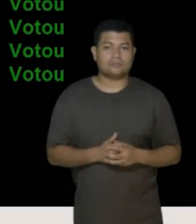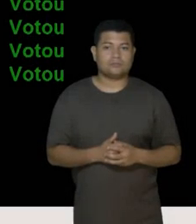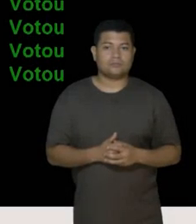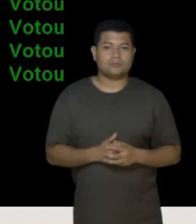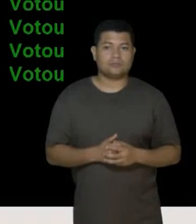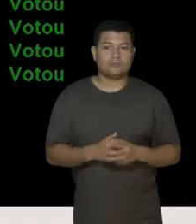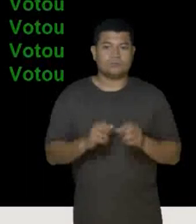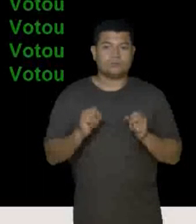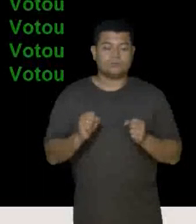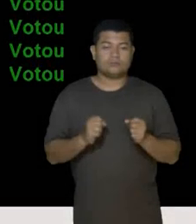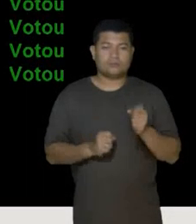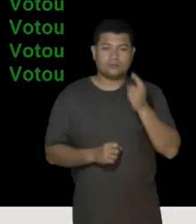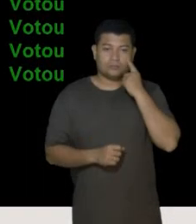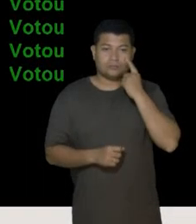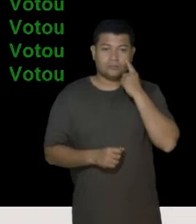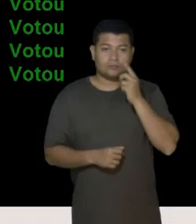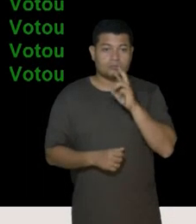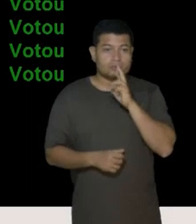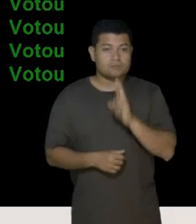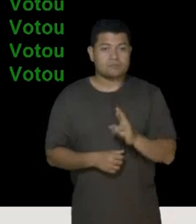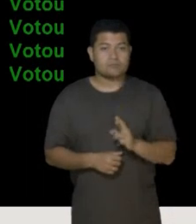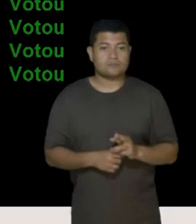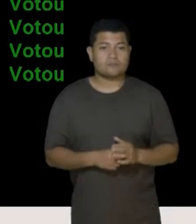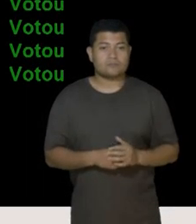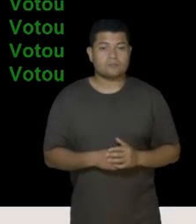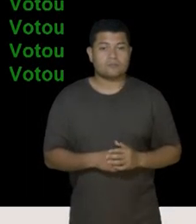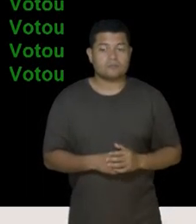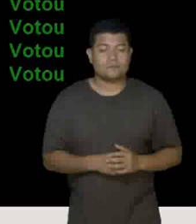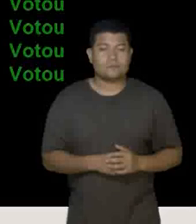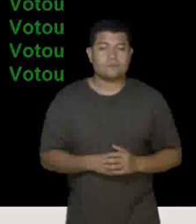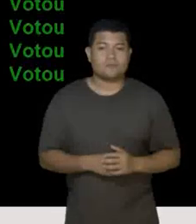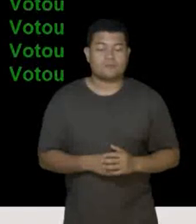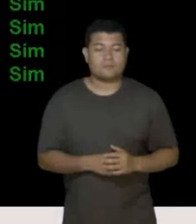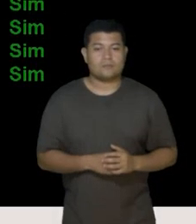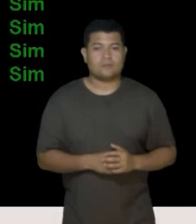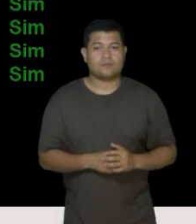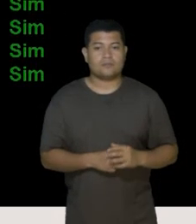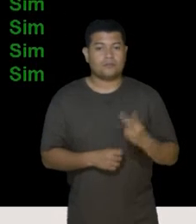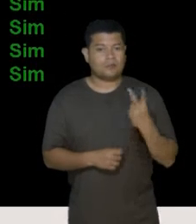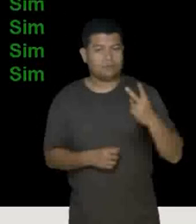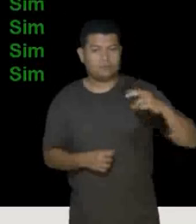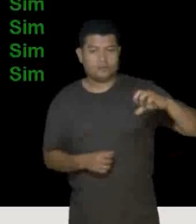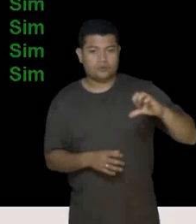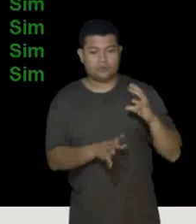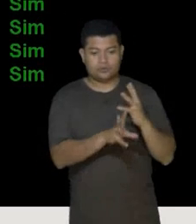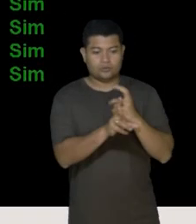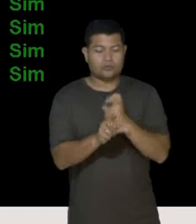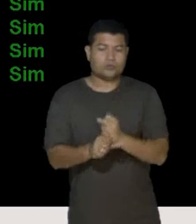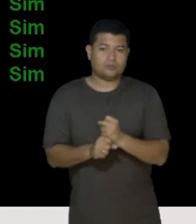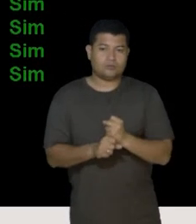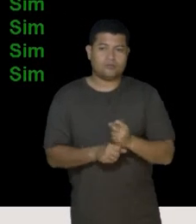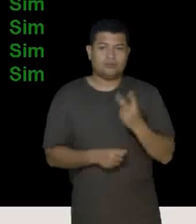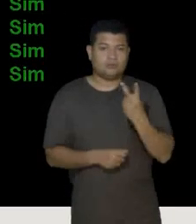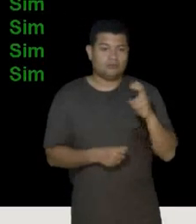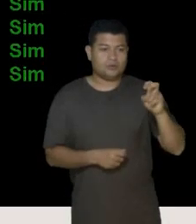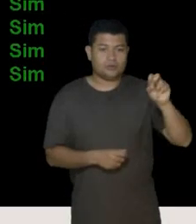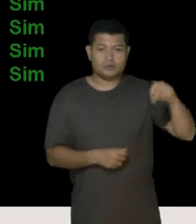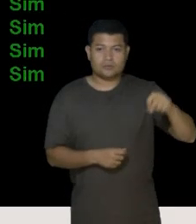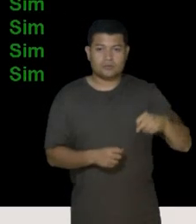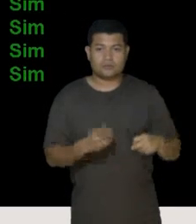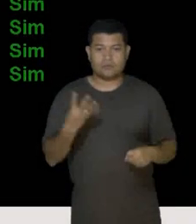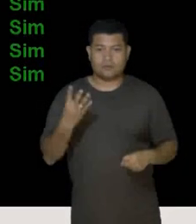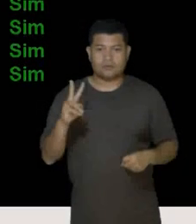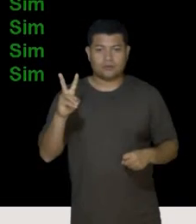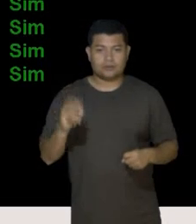Podemos colher o resultado. Votaram, senhores deputados, 29 votos. 25 sim, 4 não. Está